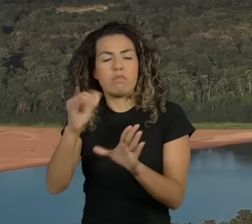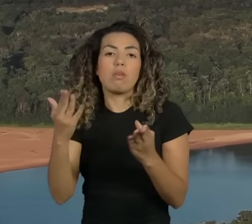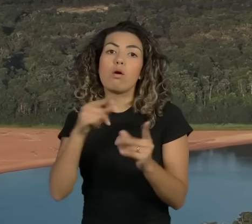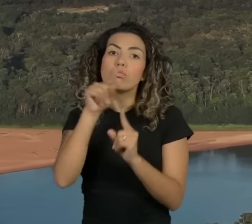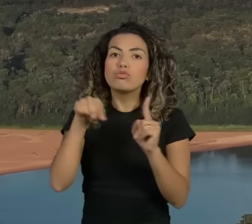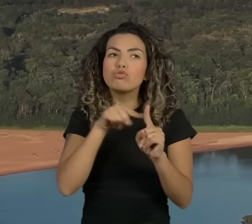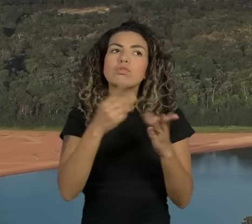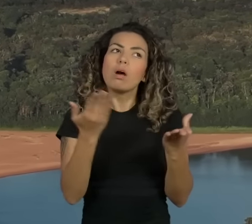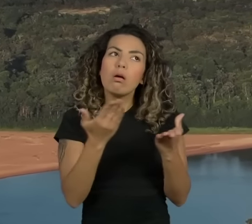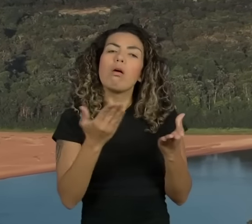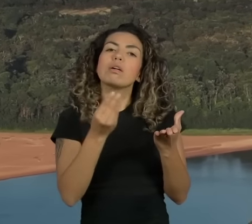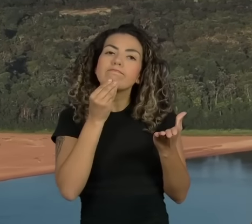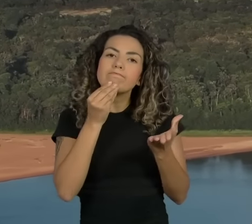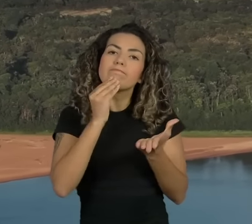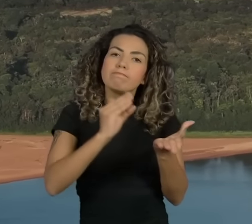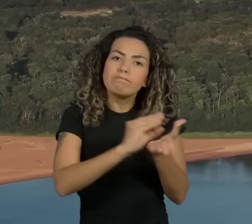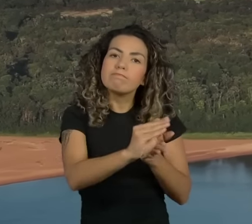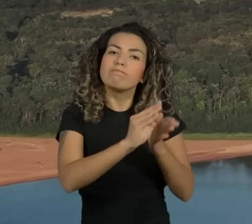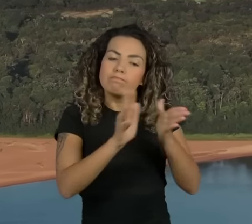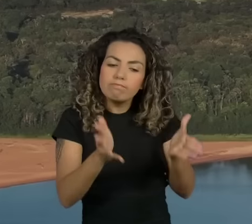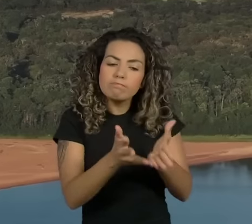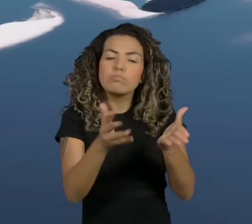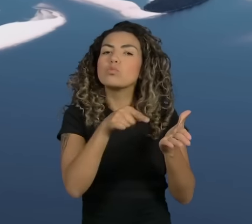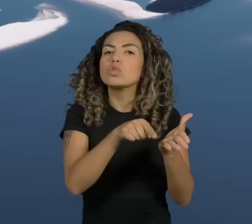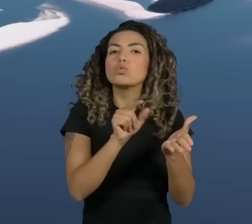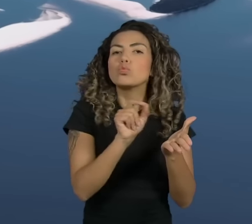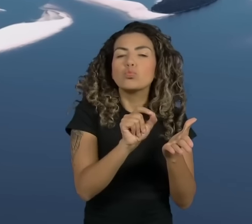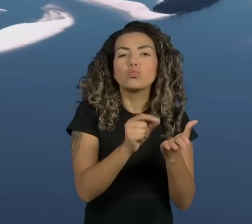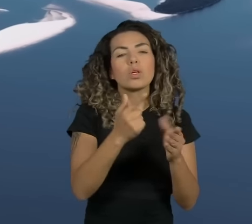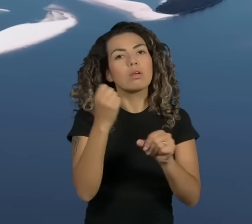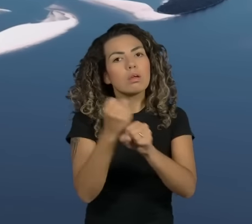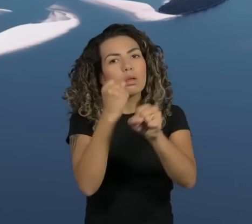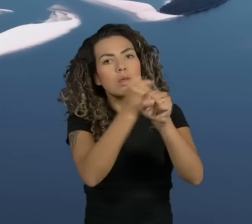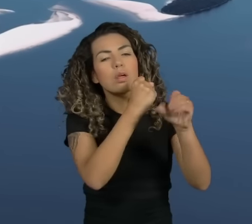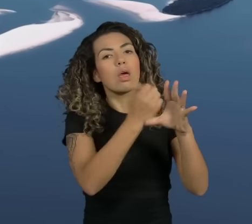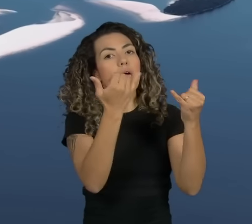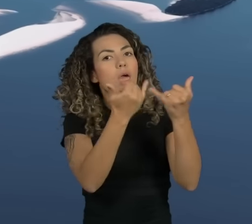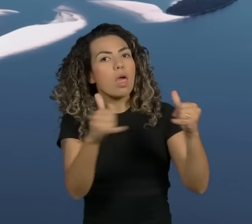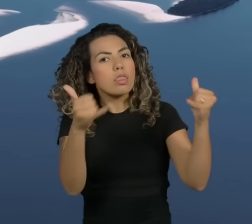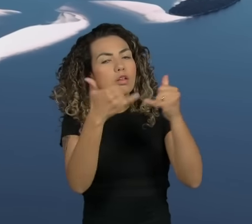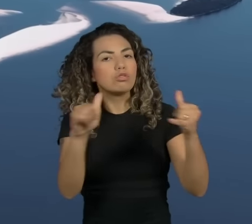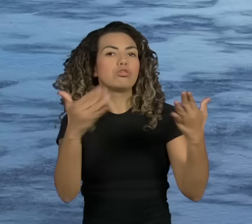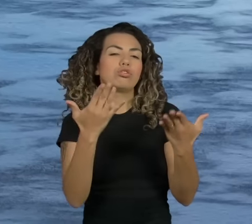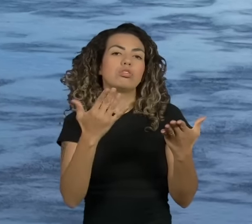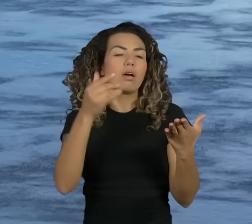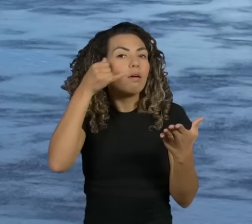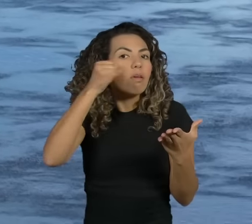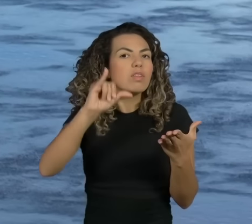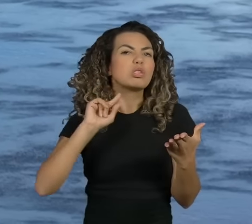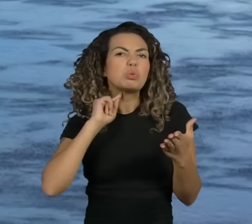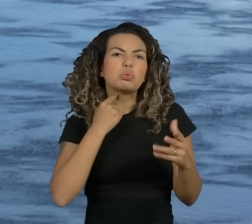para garantir a preservação das grandes fontes de vida, como a Bacia Amazônica.